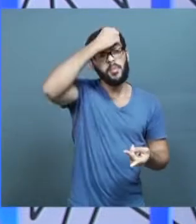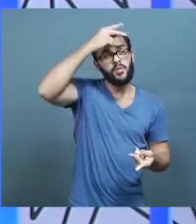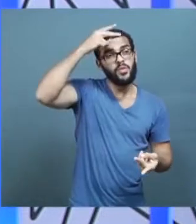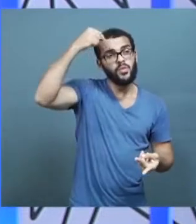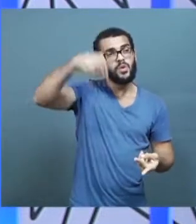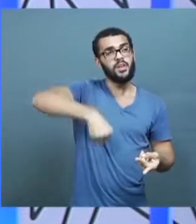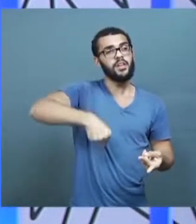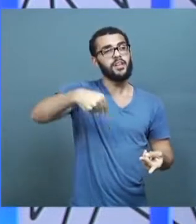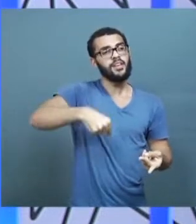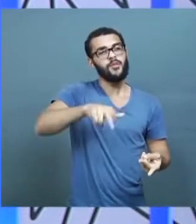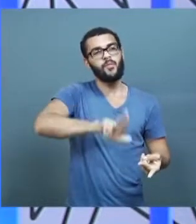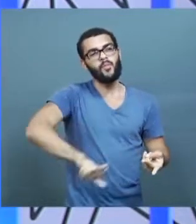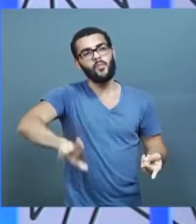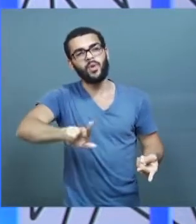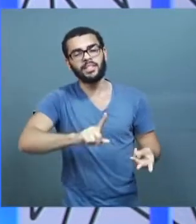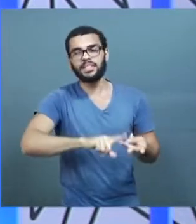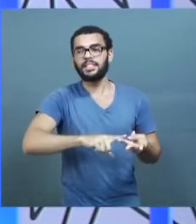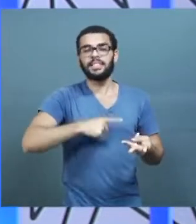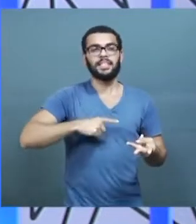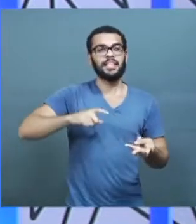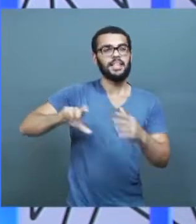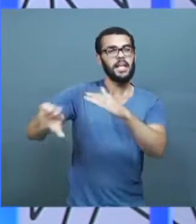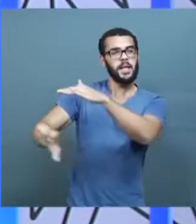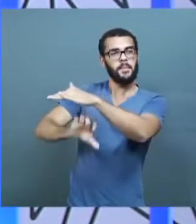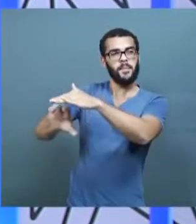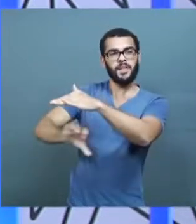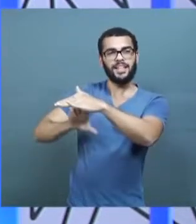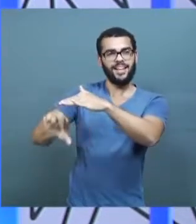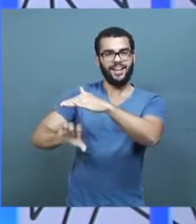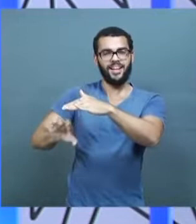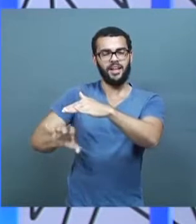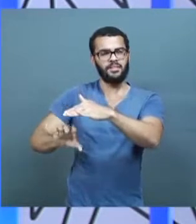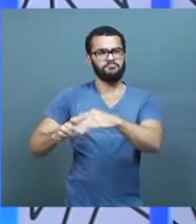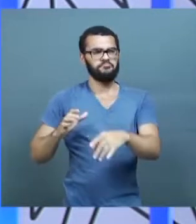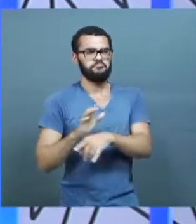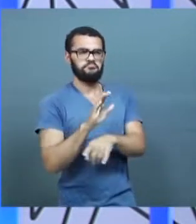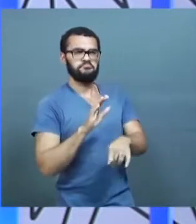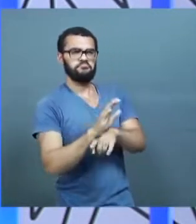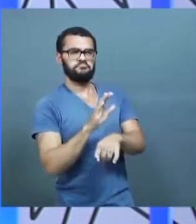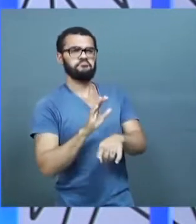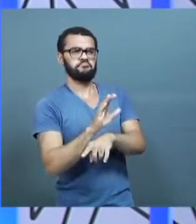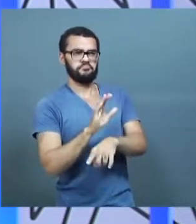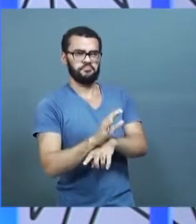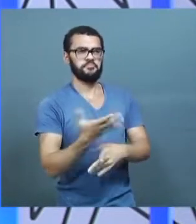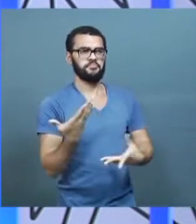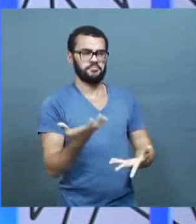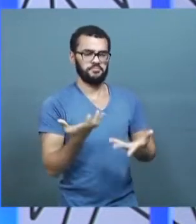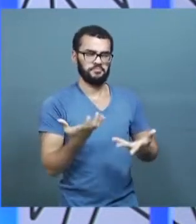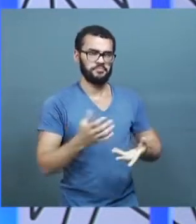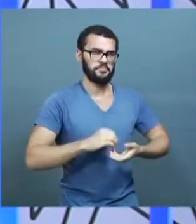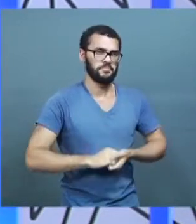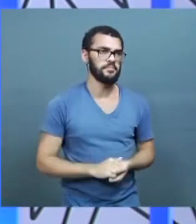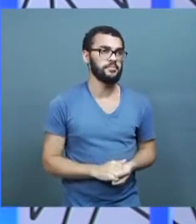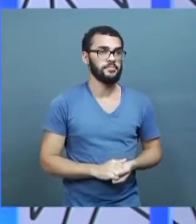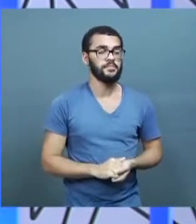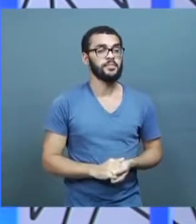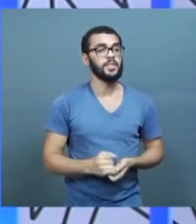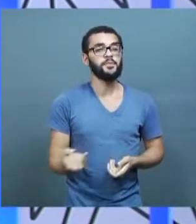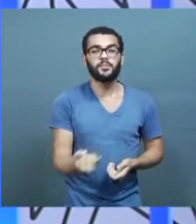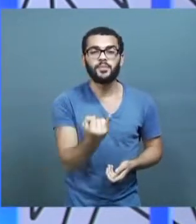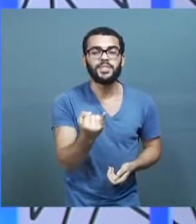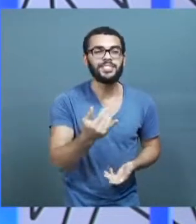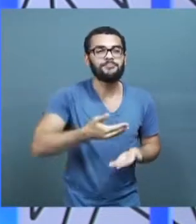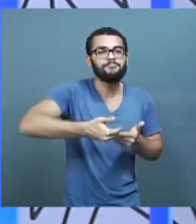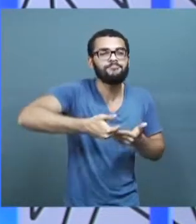Uberlândia, além de outros empresários que se vêem motivados a participar desse processo. Então é importante você dar o primeiro